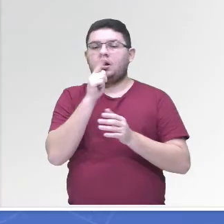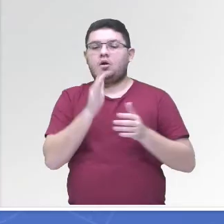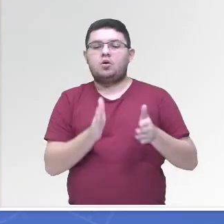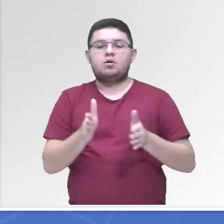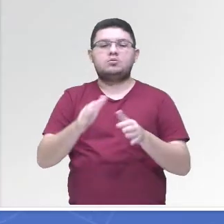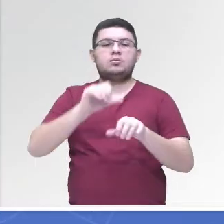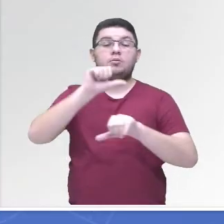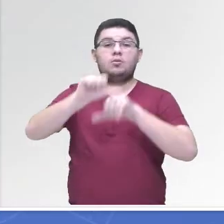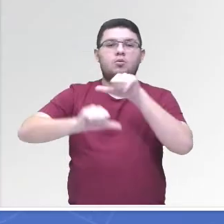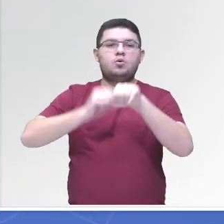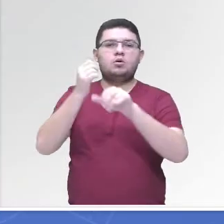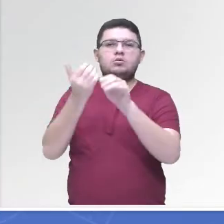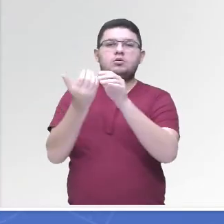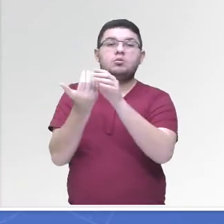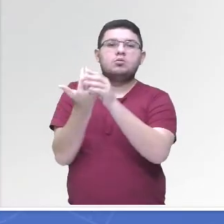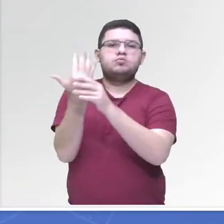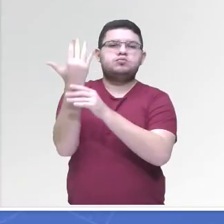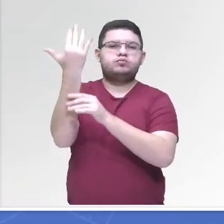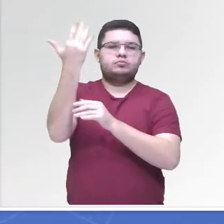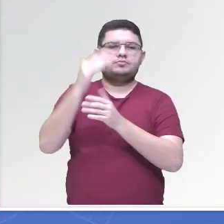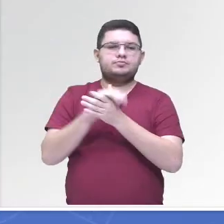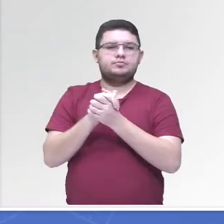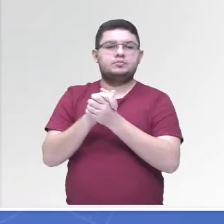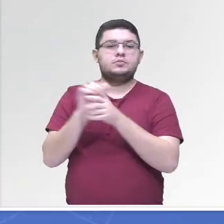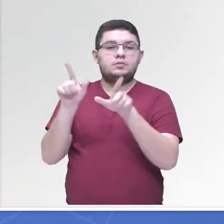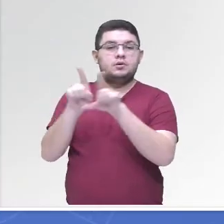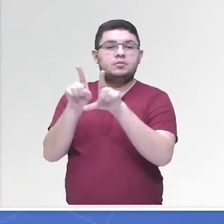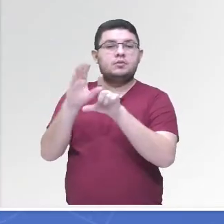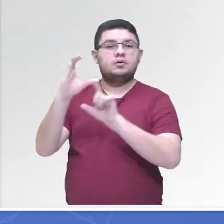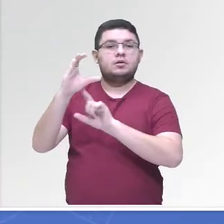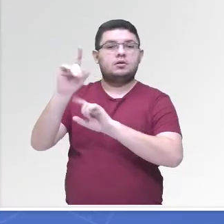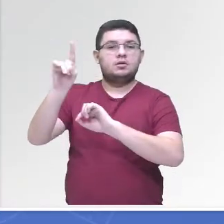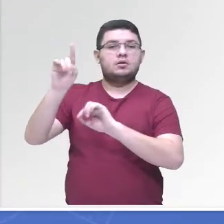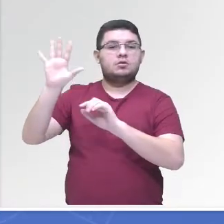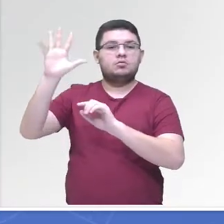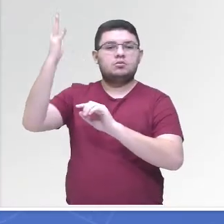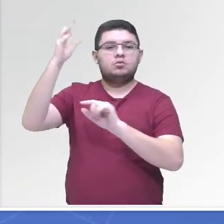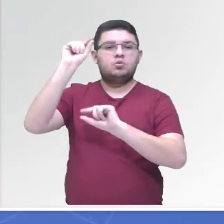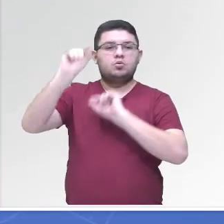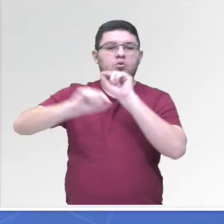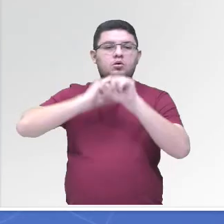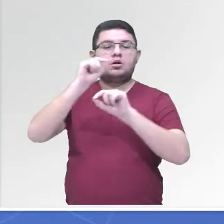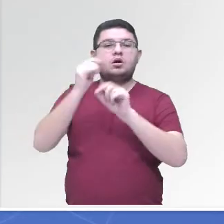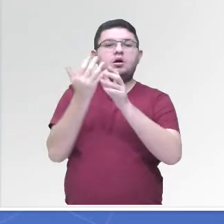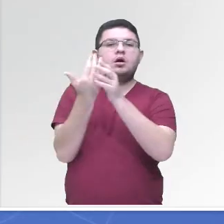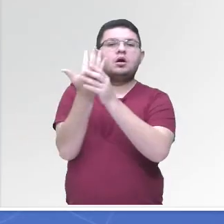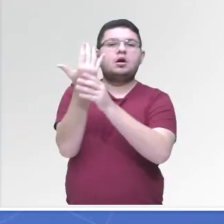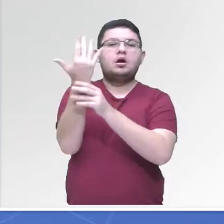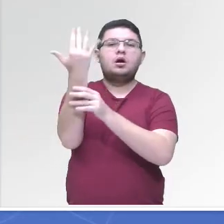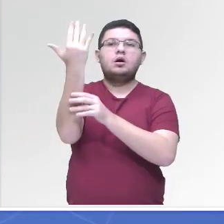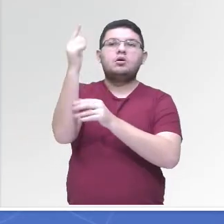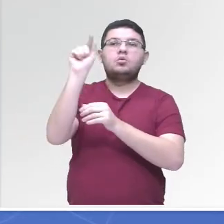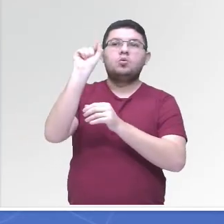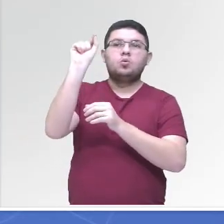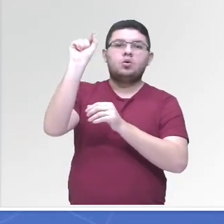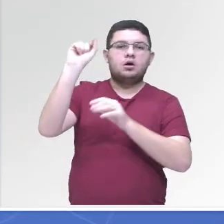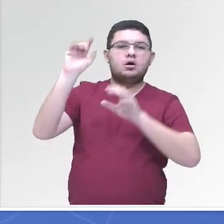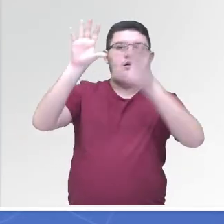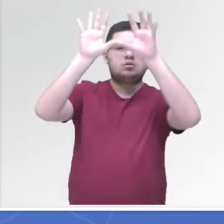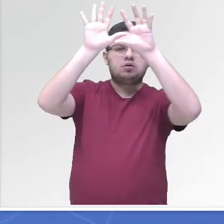E aí, também temos aqui a condensação, estão vendo? Então, quando esse gás